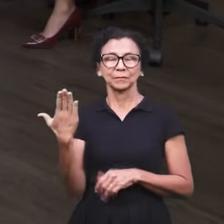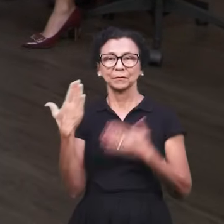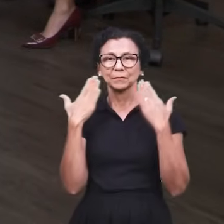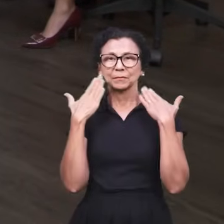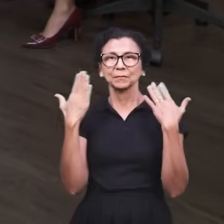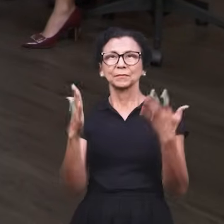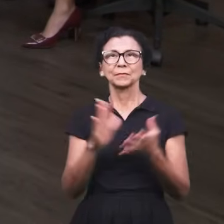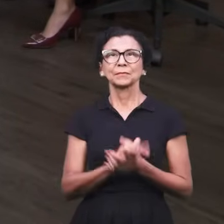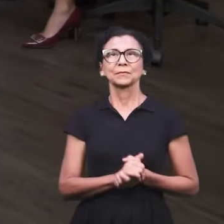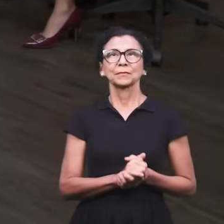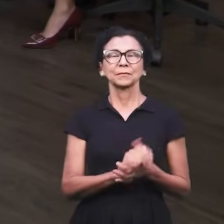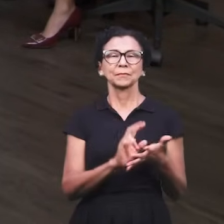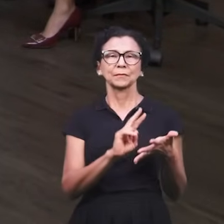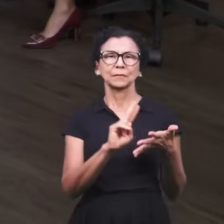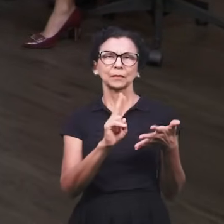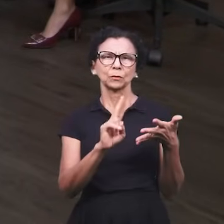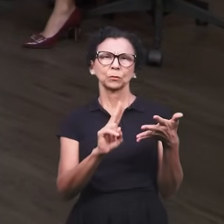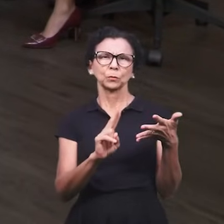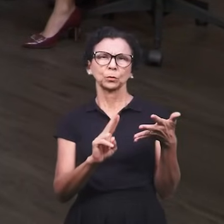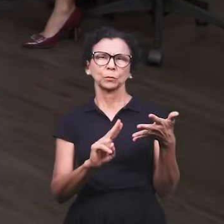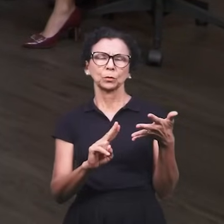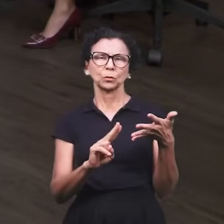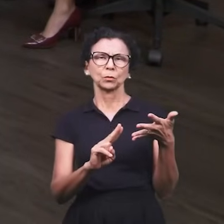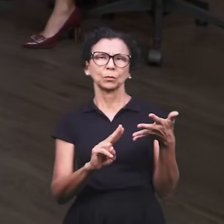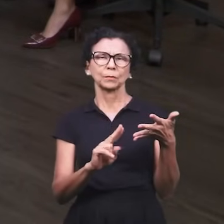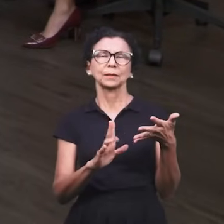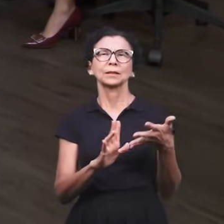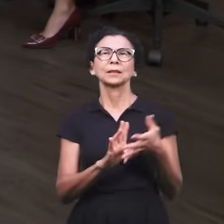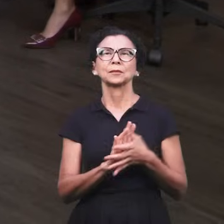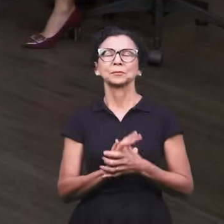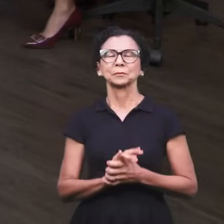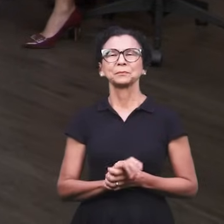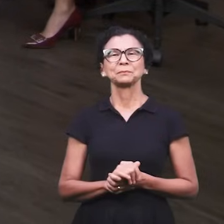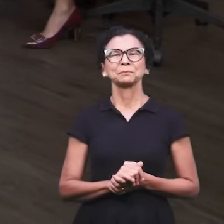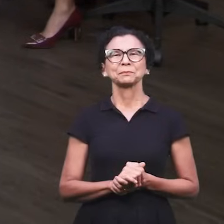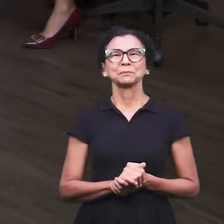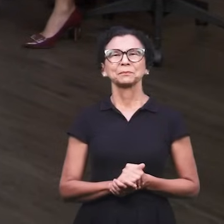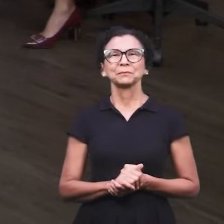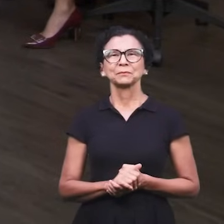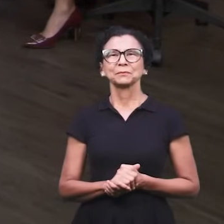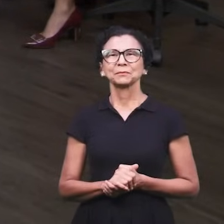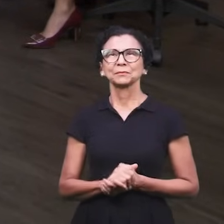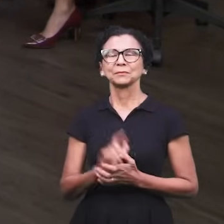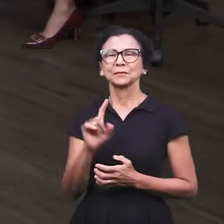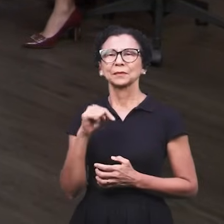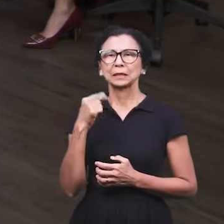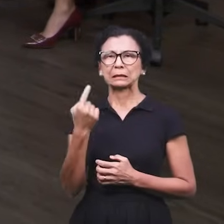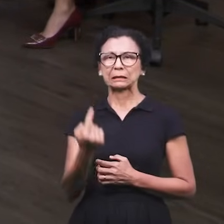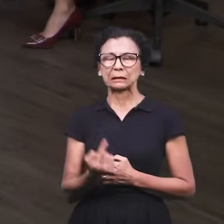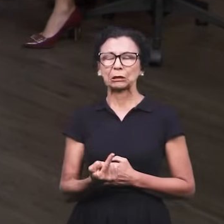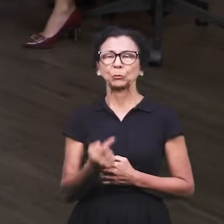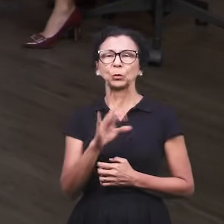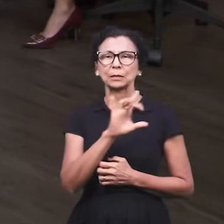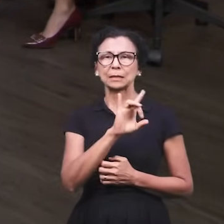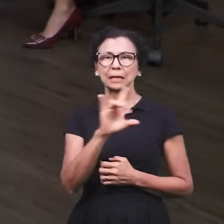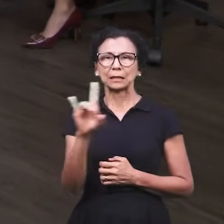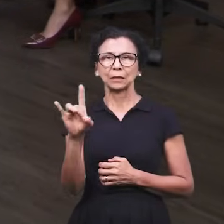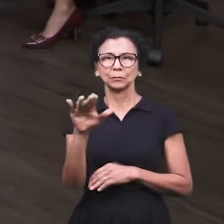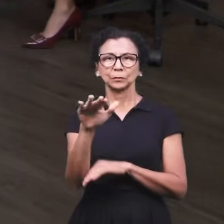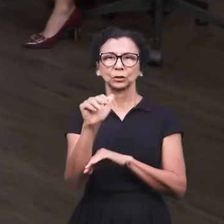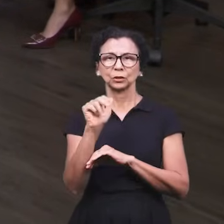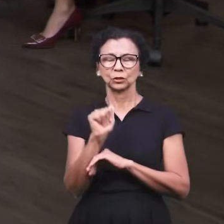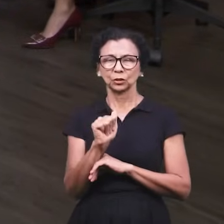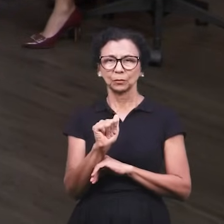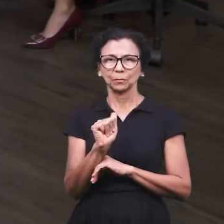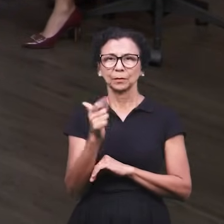Gabriel, Guilherme, Isabela Amin, Isabela Canal e Sara Araújo. E depois, quando eu chamar cada um deles para fazer a